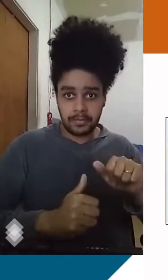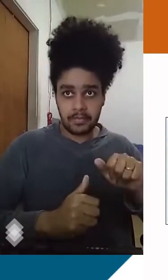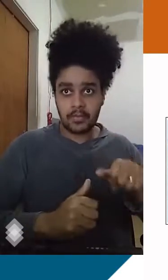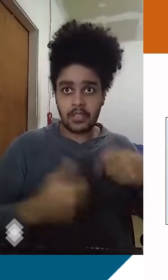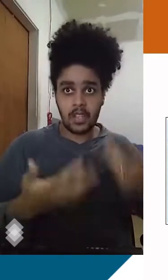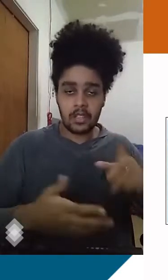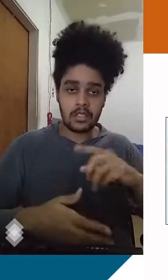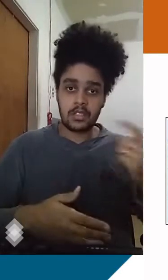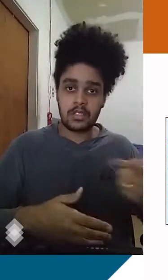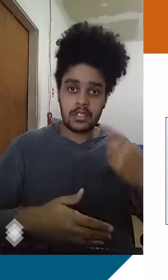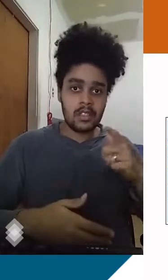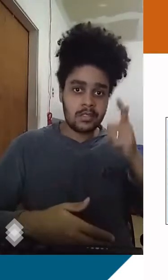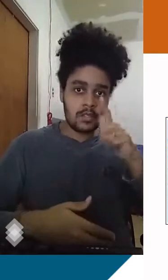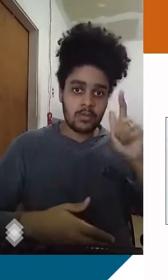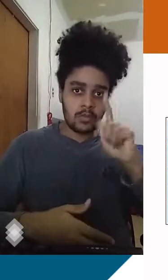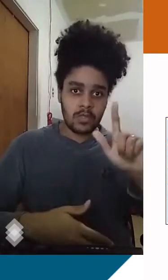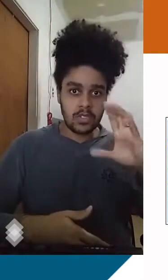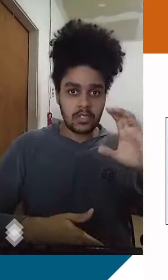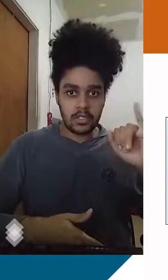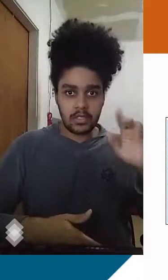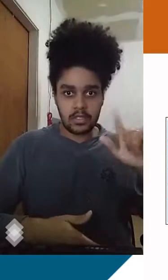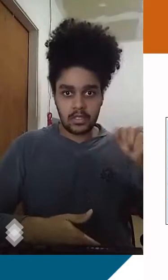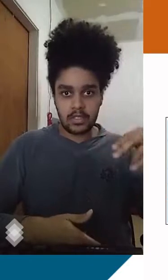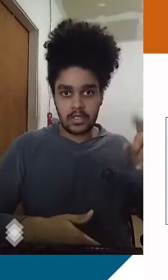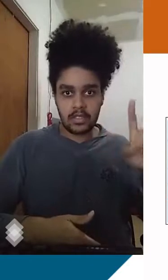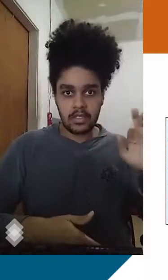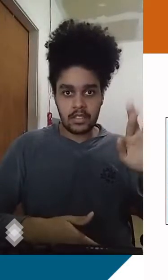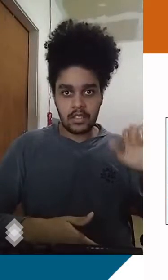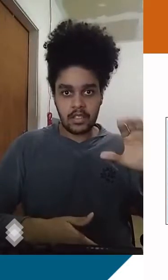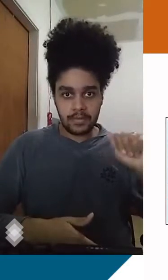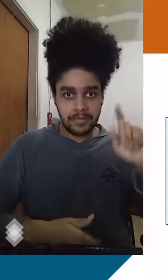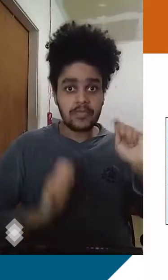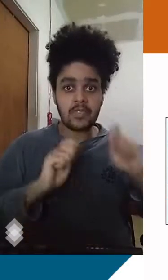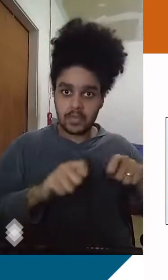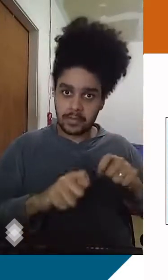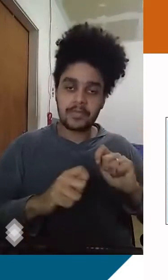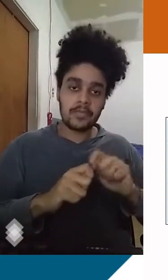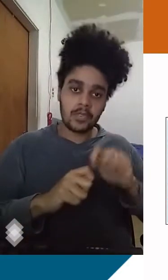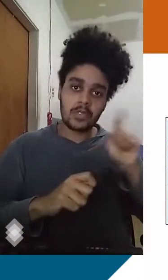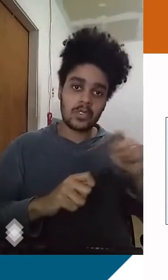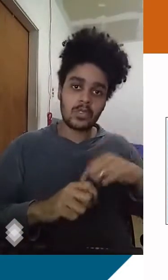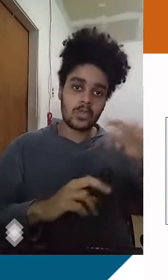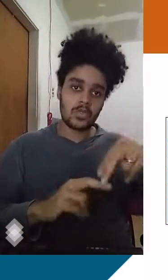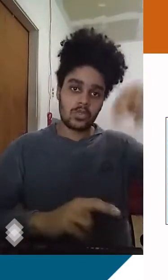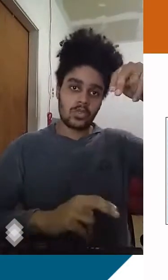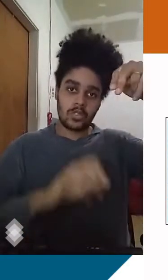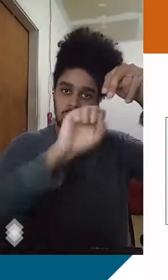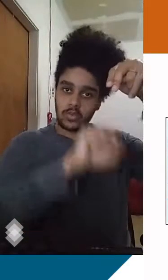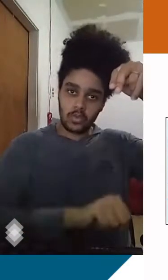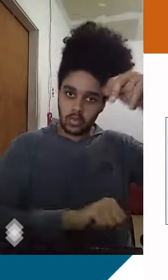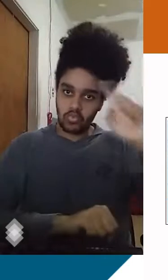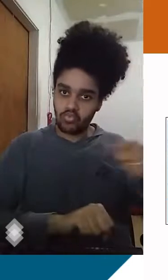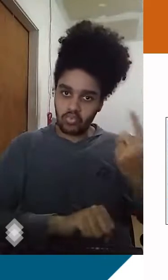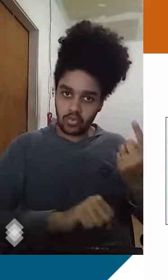planeta, basicamente, né? Então, a gente consegue se lembrar que é cilíndrica, que tem essa capacidade de alcançar do norte